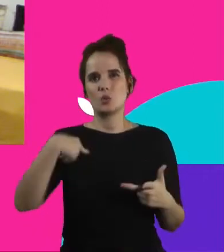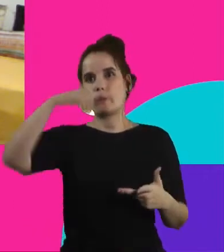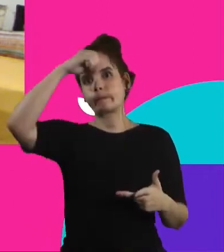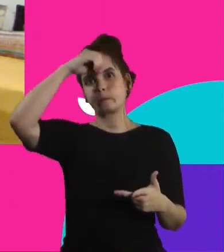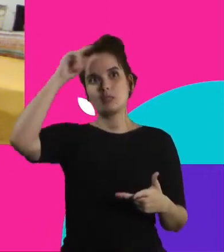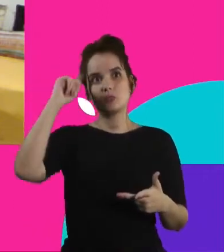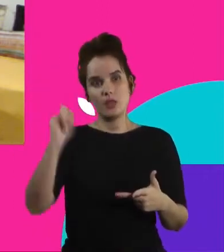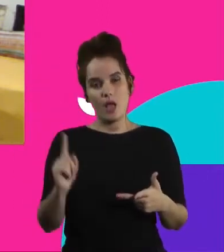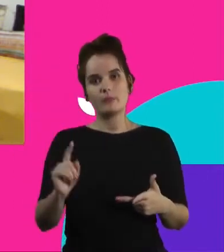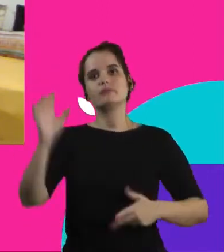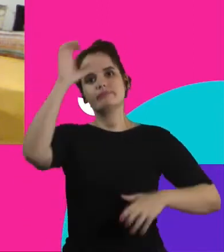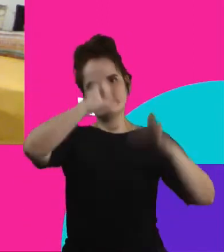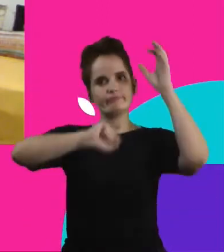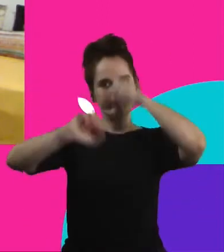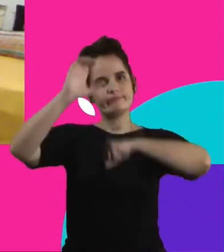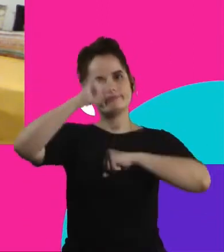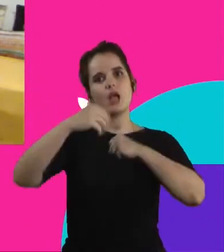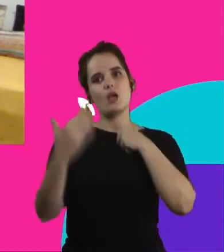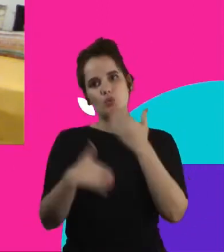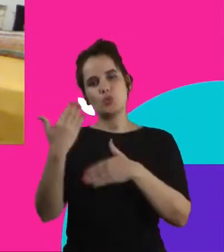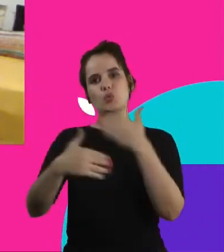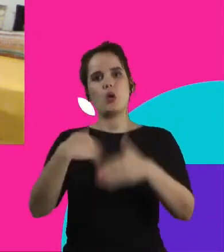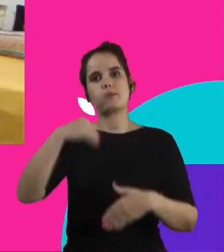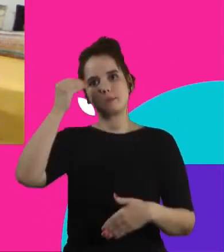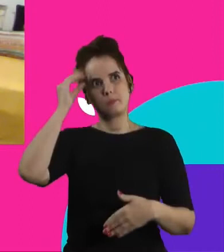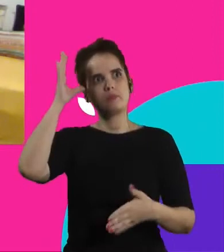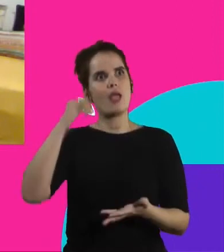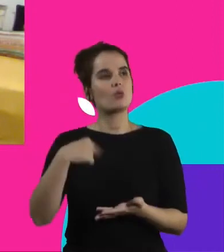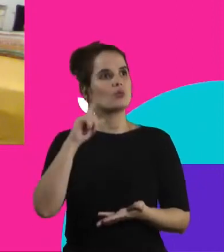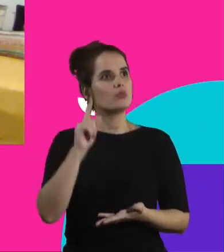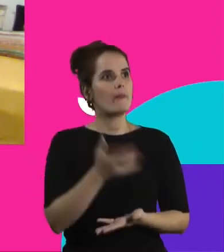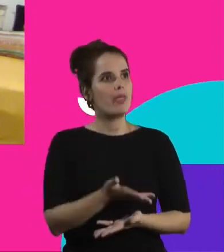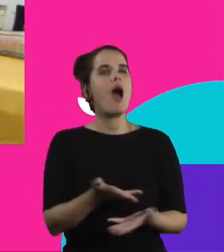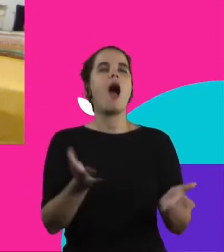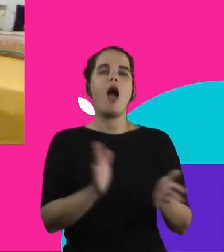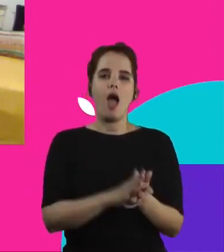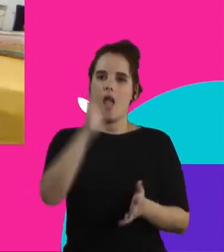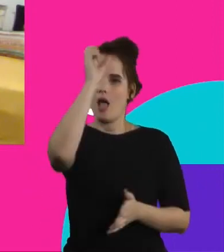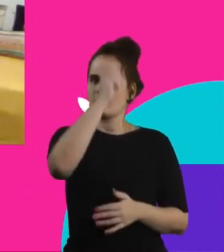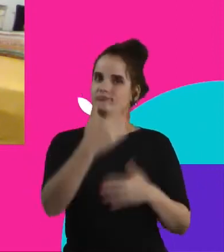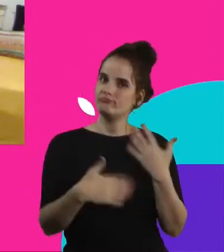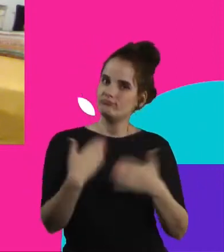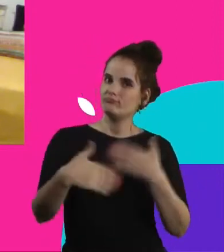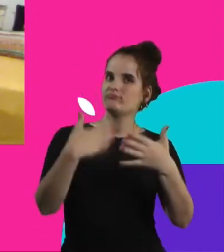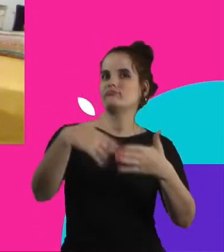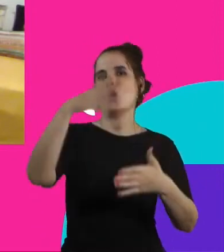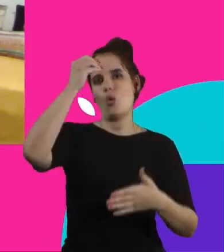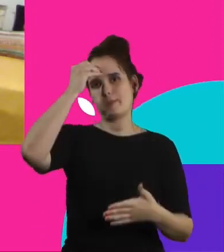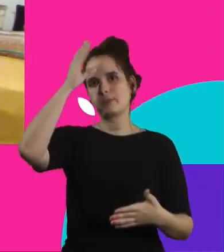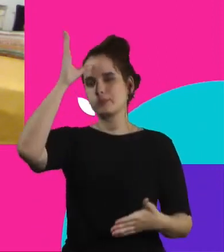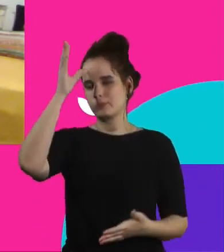Então, a partir do momento que a gente se dá conta, opa, eu nem sei que eu não sabia disso, né? Começar essa jornada de conhecimento. Então, acho que